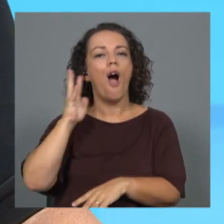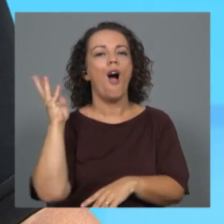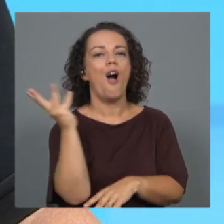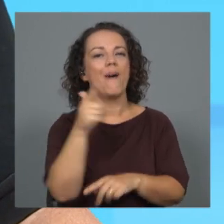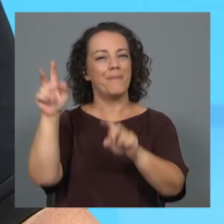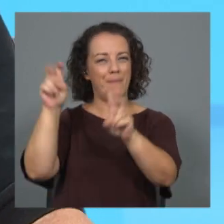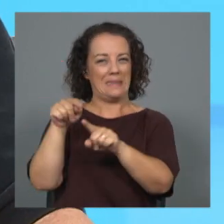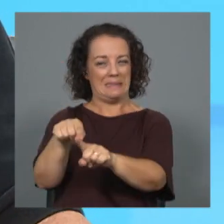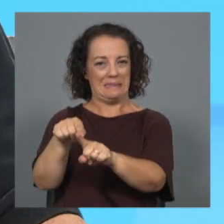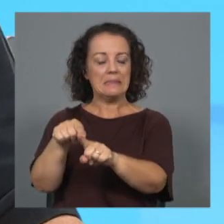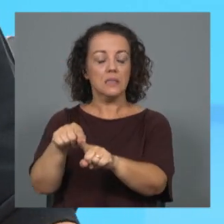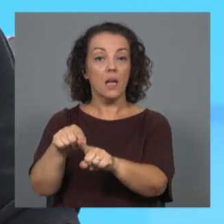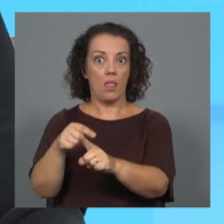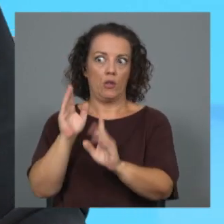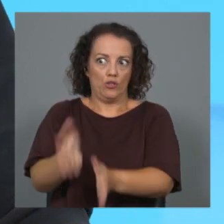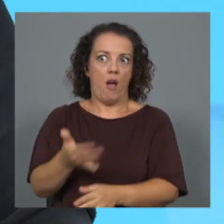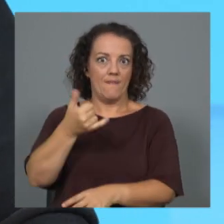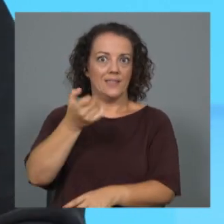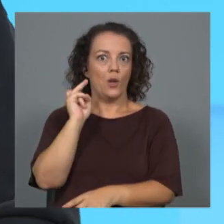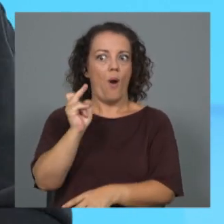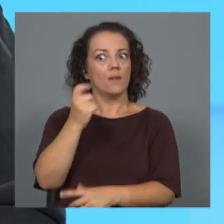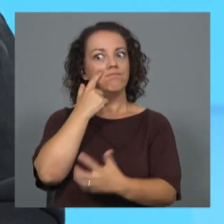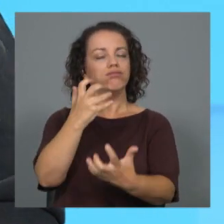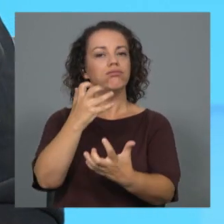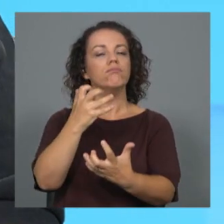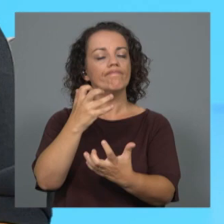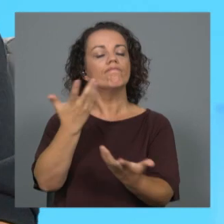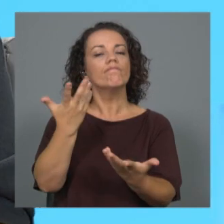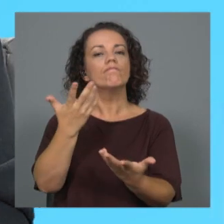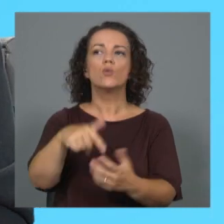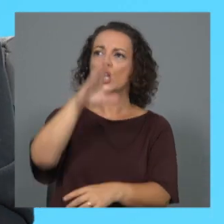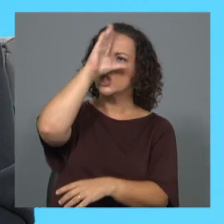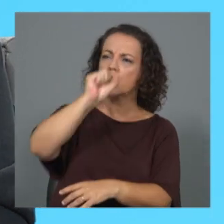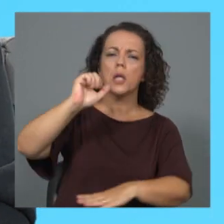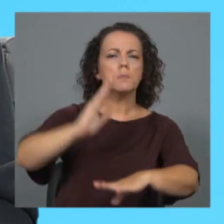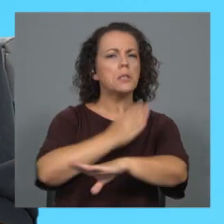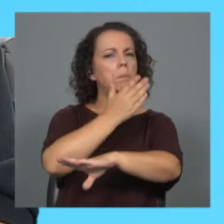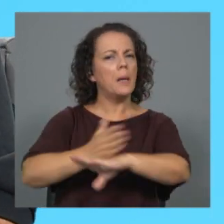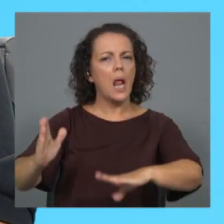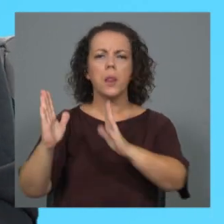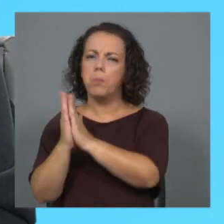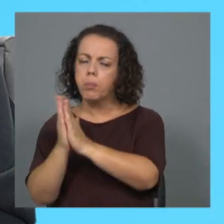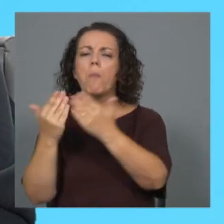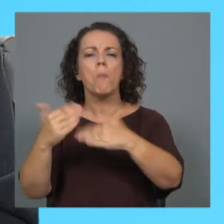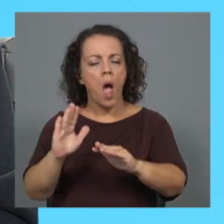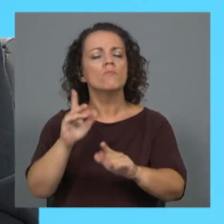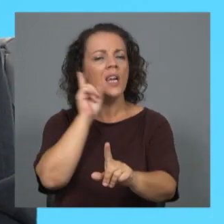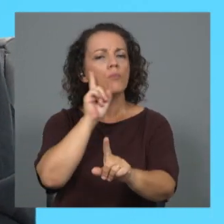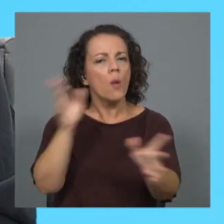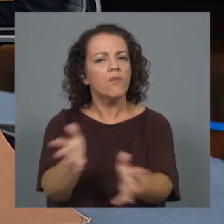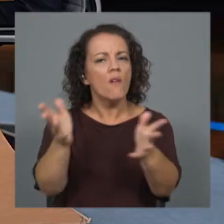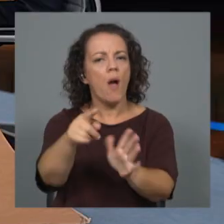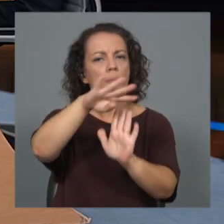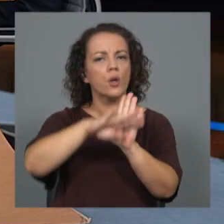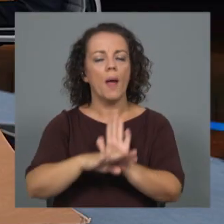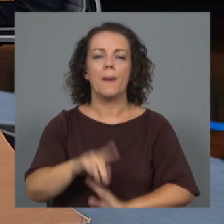realmente essa mesma nota da importância da religião, mesmo sendo um Estado laico. Deixe-me só ler aqui uma frase, como digo, 30